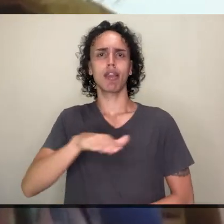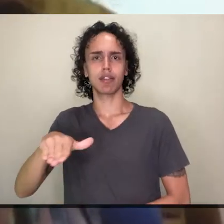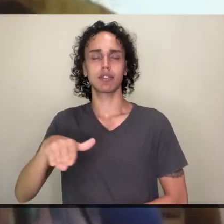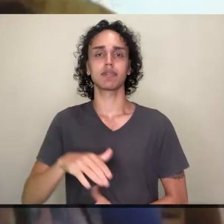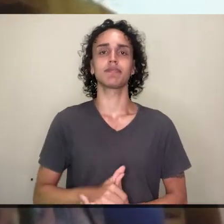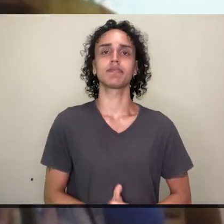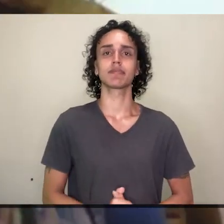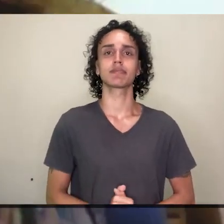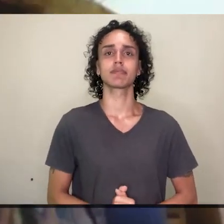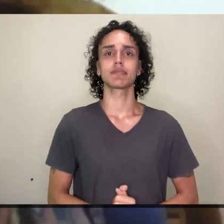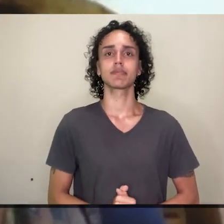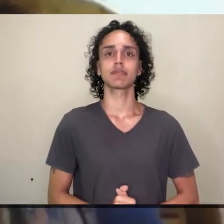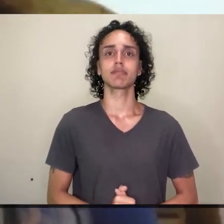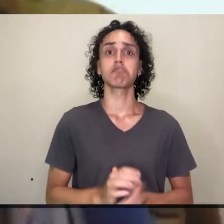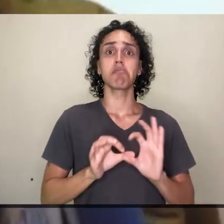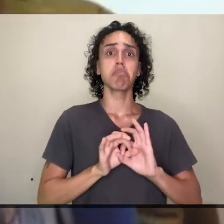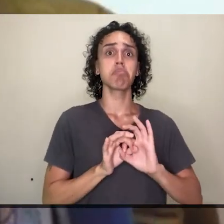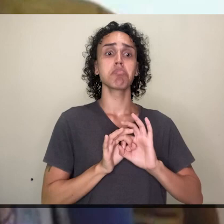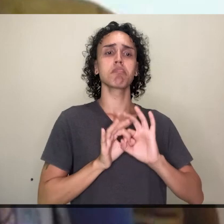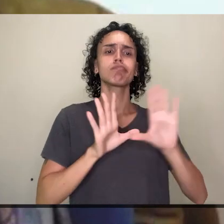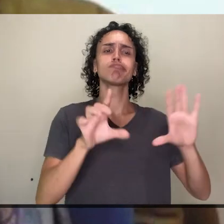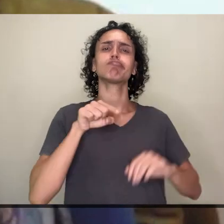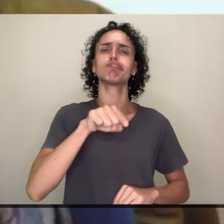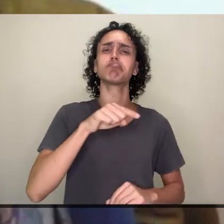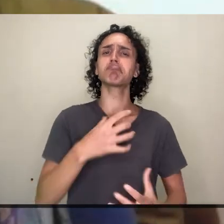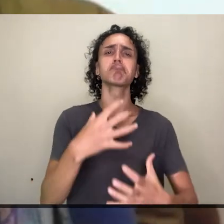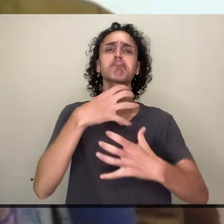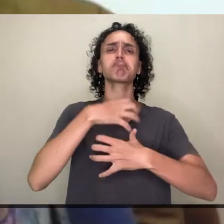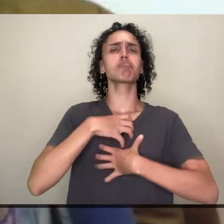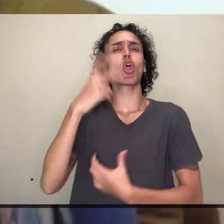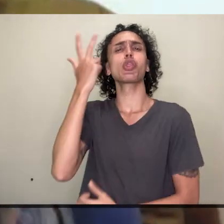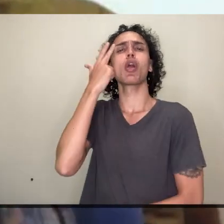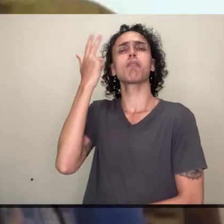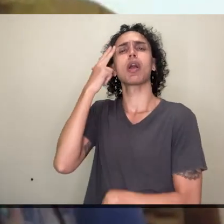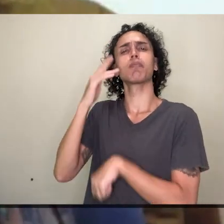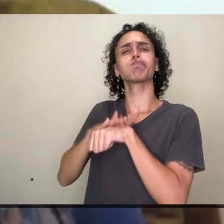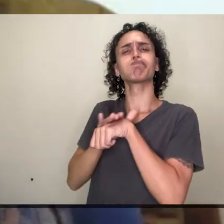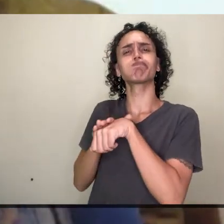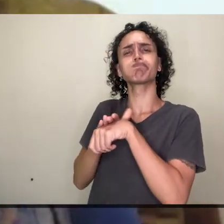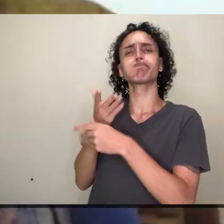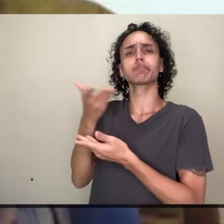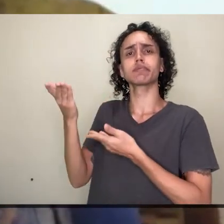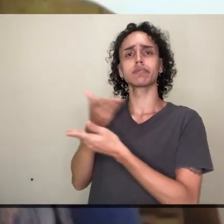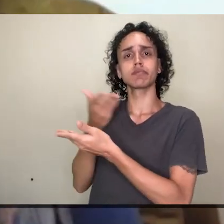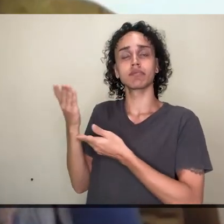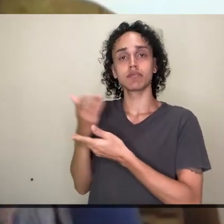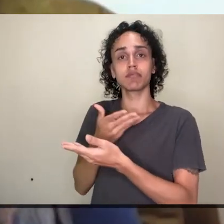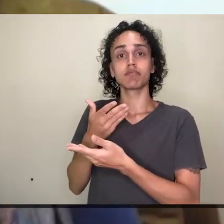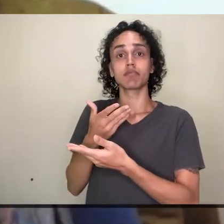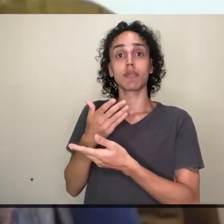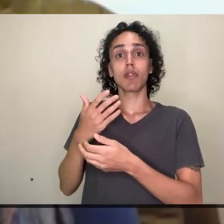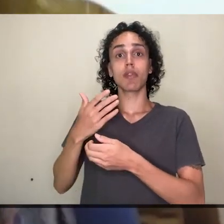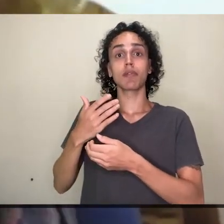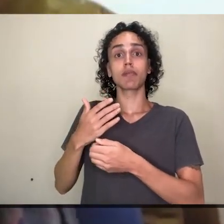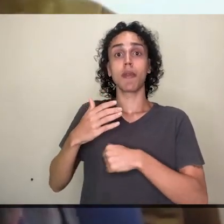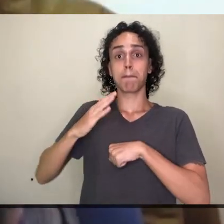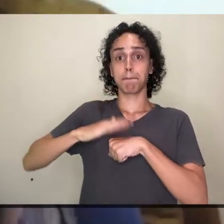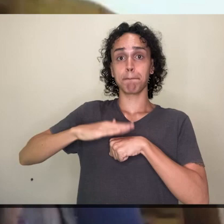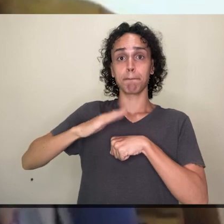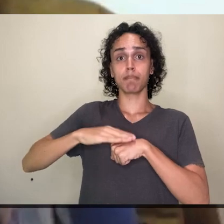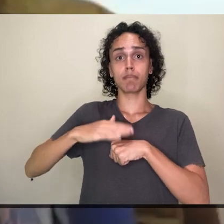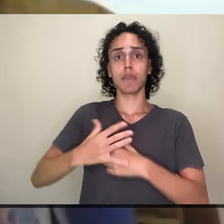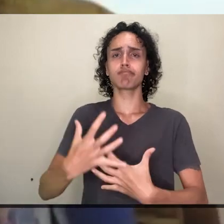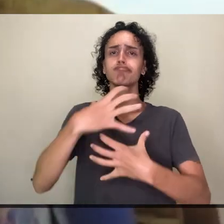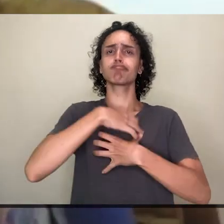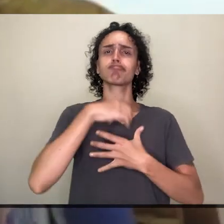de conversa com a criança, permitir que ela fique à vontade para conversar, reconhecendo todos